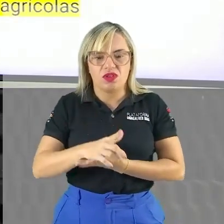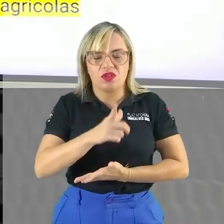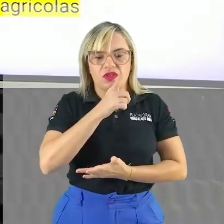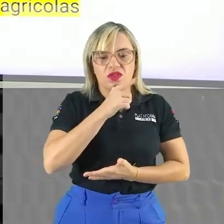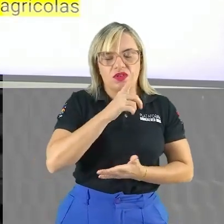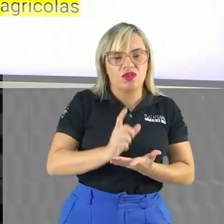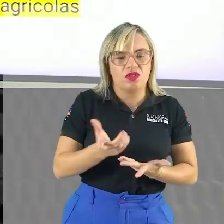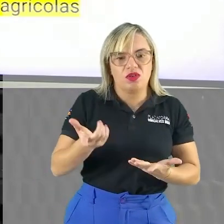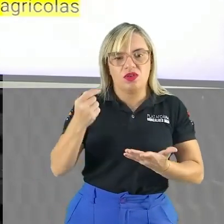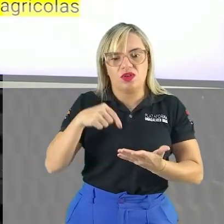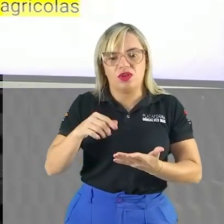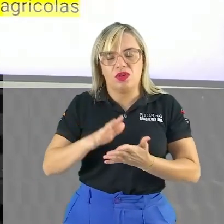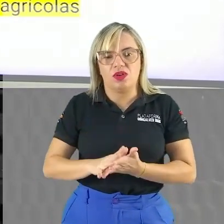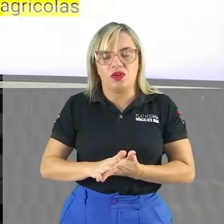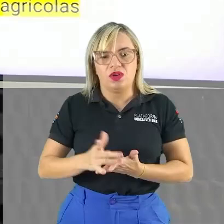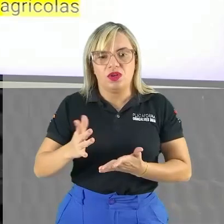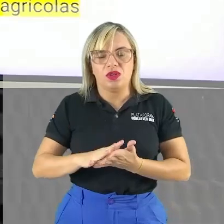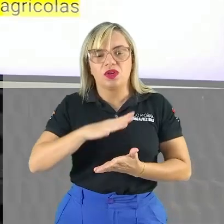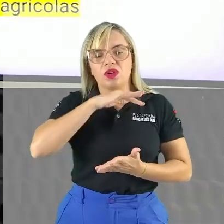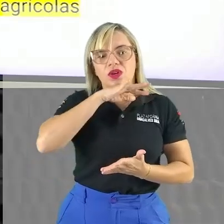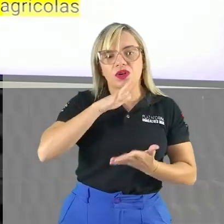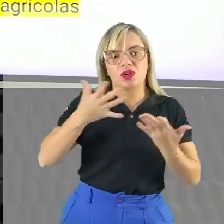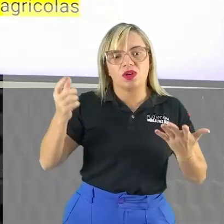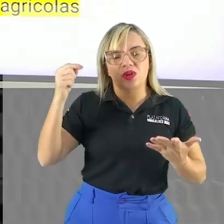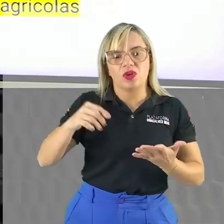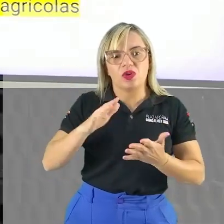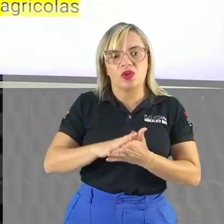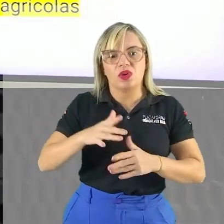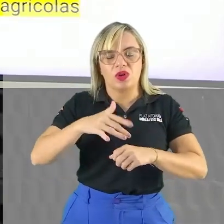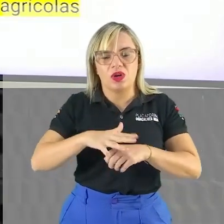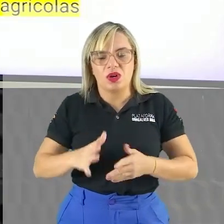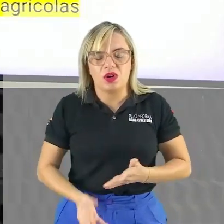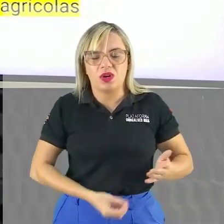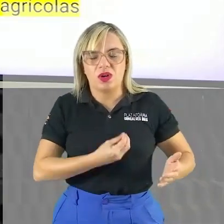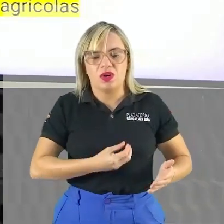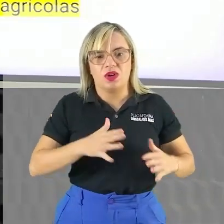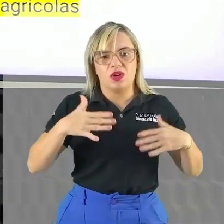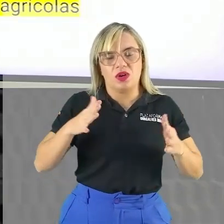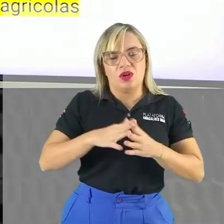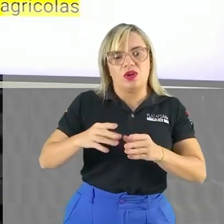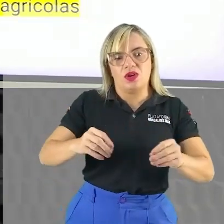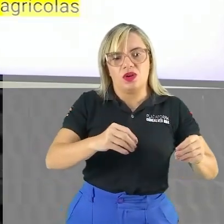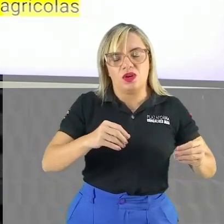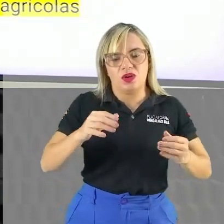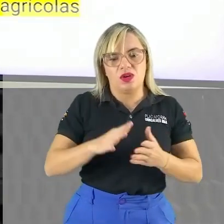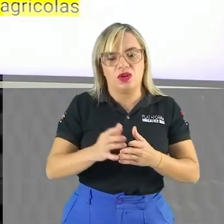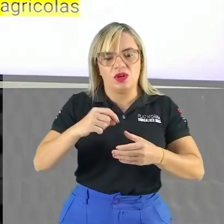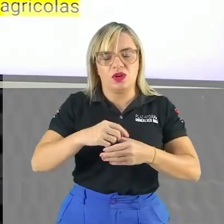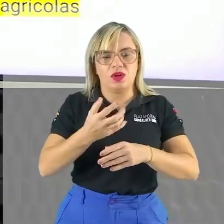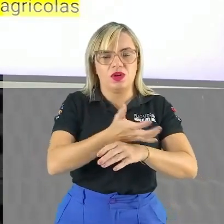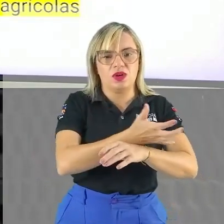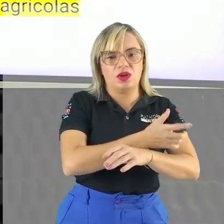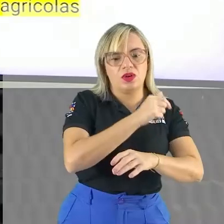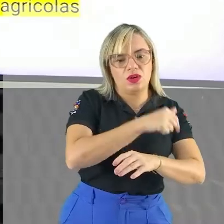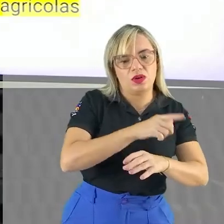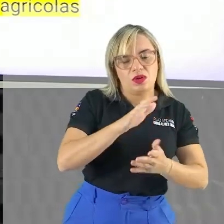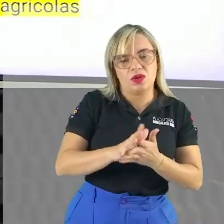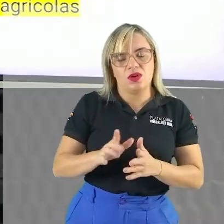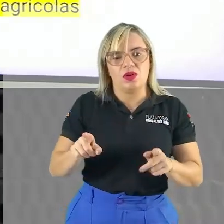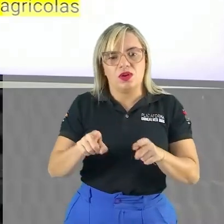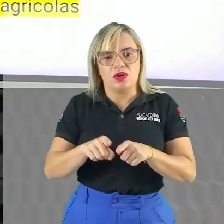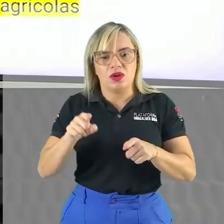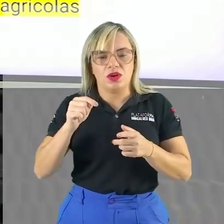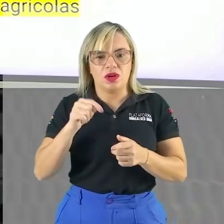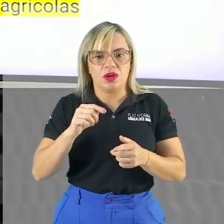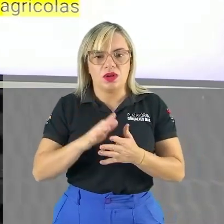e isso prejudica a própria sobrevivência dessas pessoas. Porque as terras cultiváveis, as terras em que você tem as nascentes de água, estão na mão de poucos, de